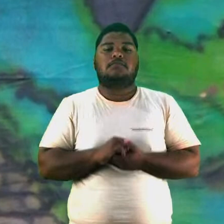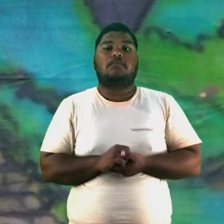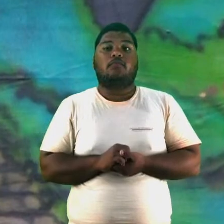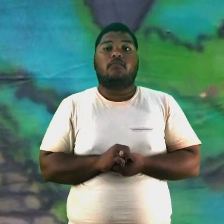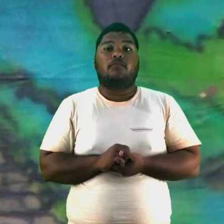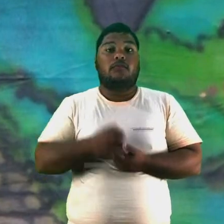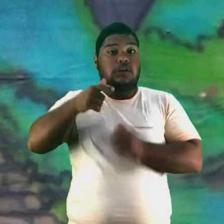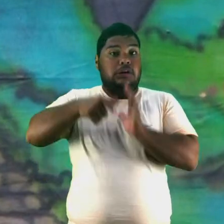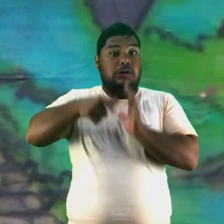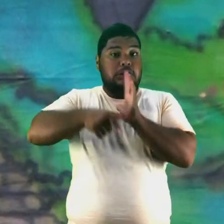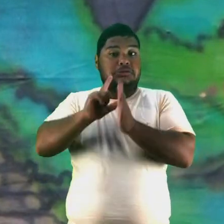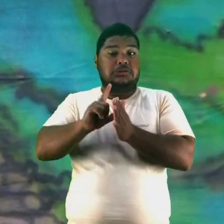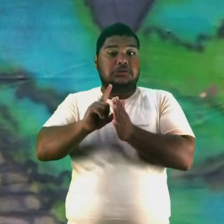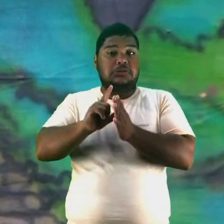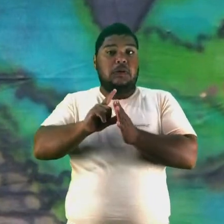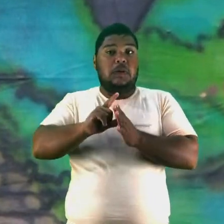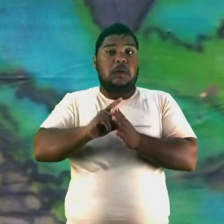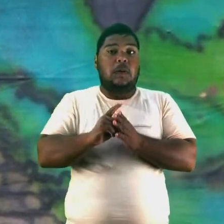Antigamente era um problema